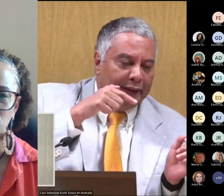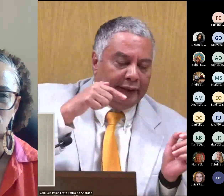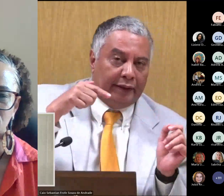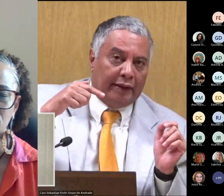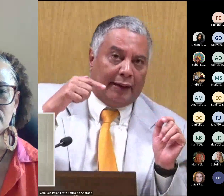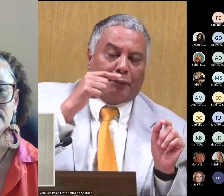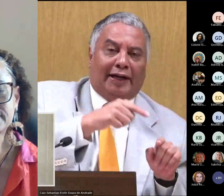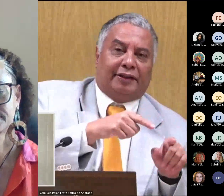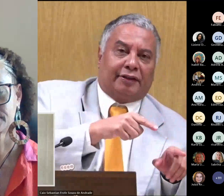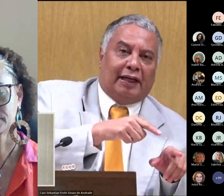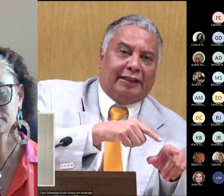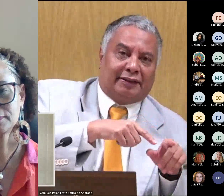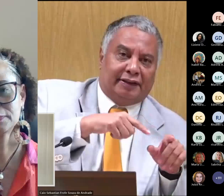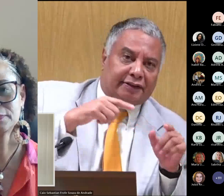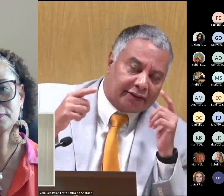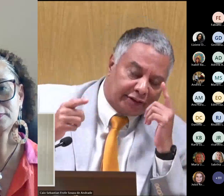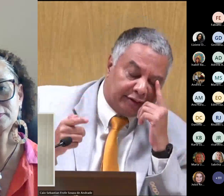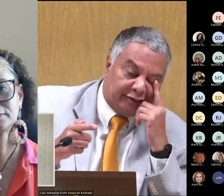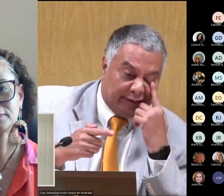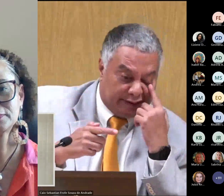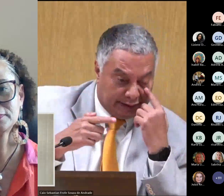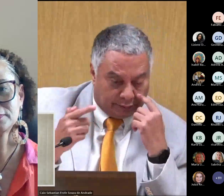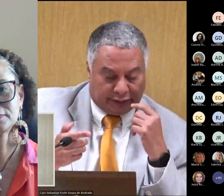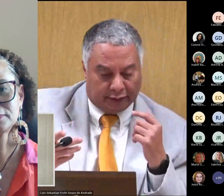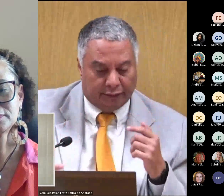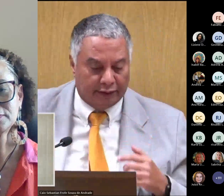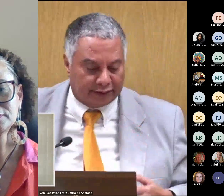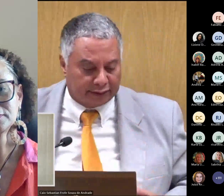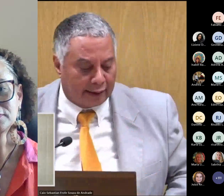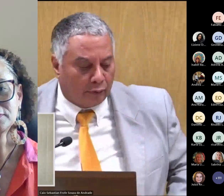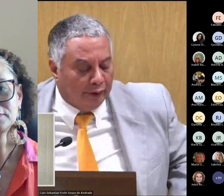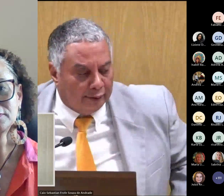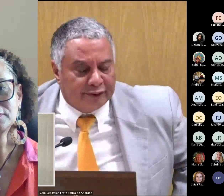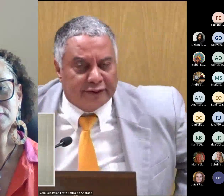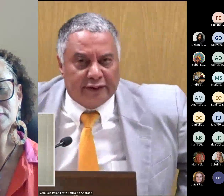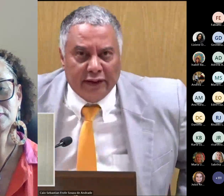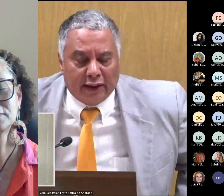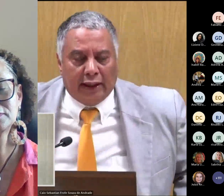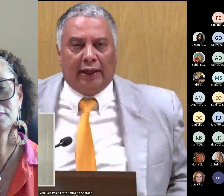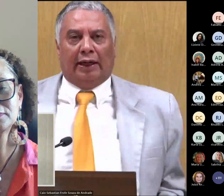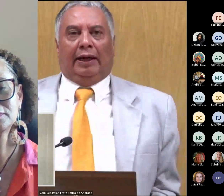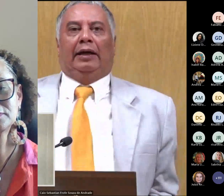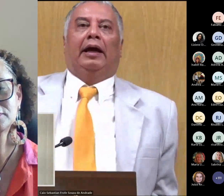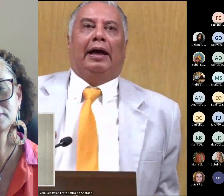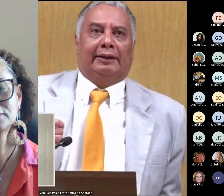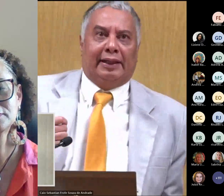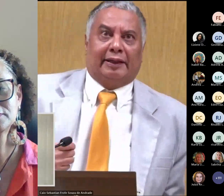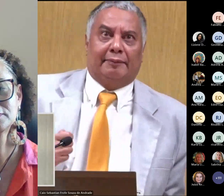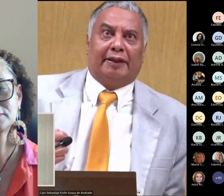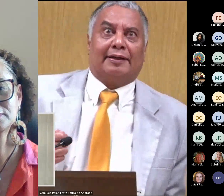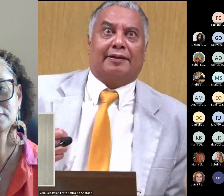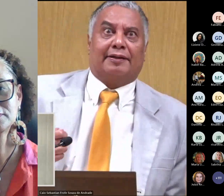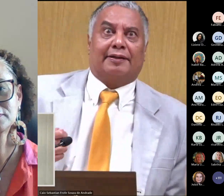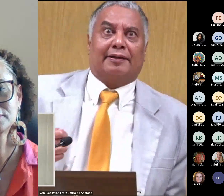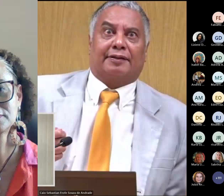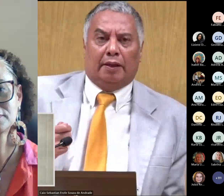OAB após Esso daí essa iniciativa E aí eu quero citar com ênfase a a